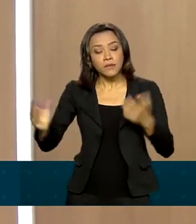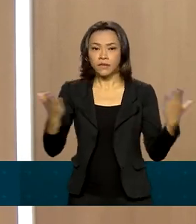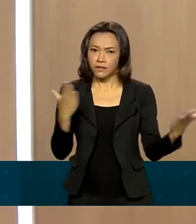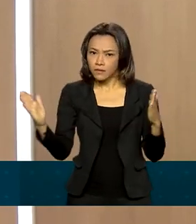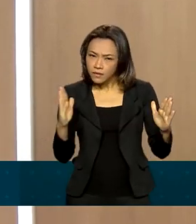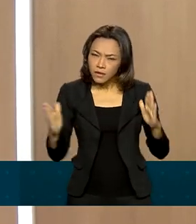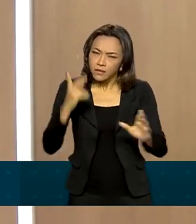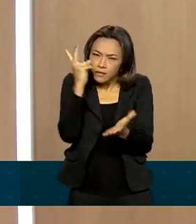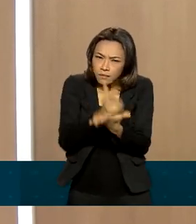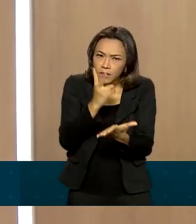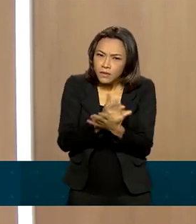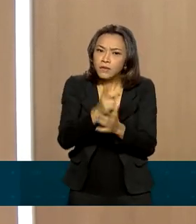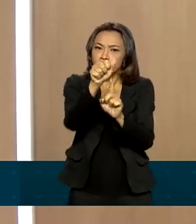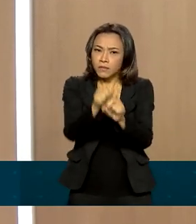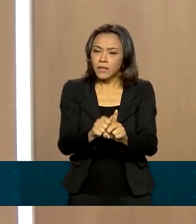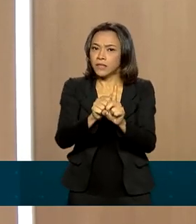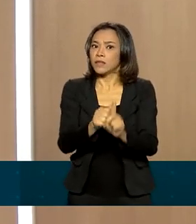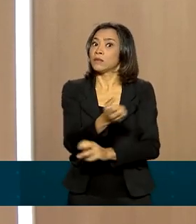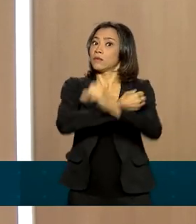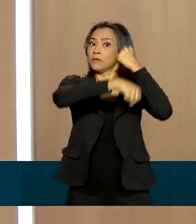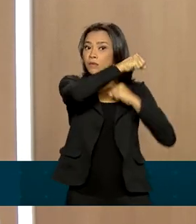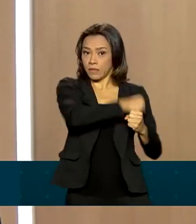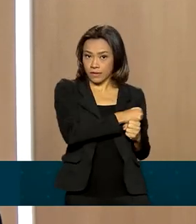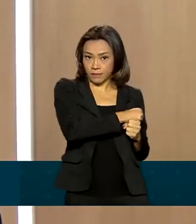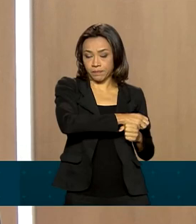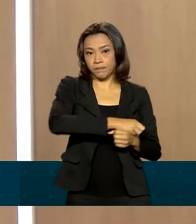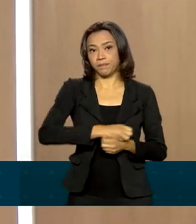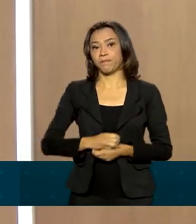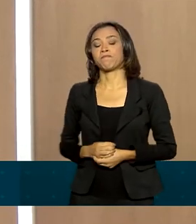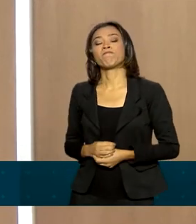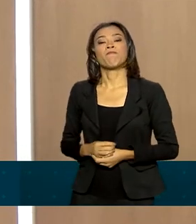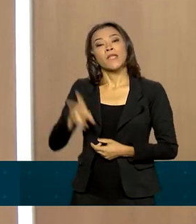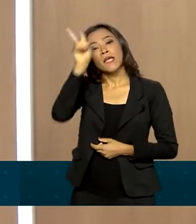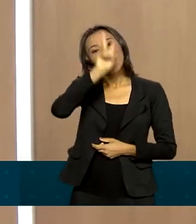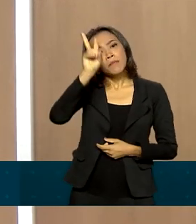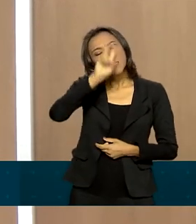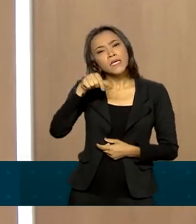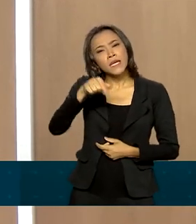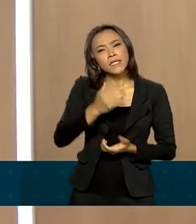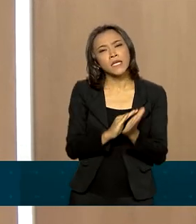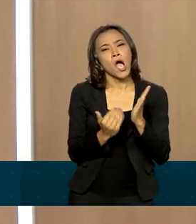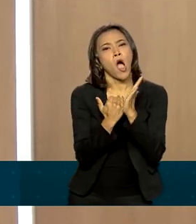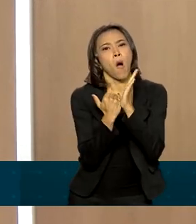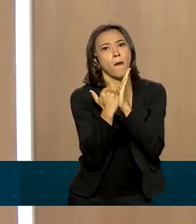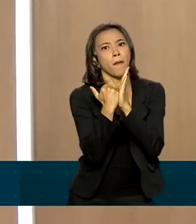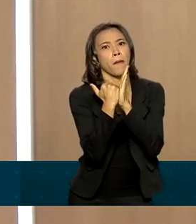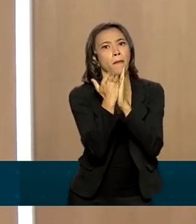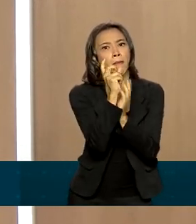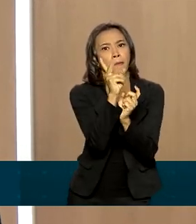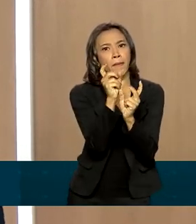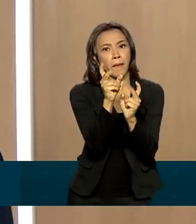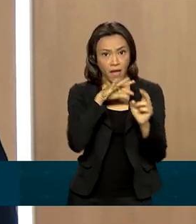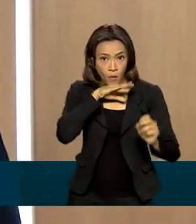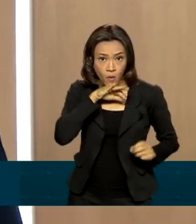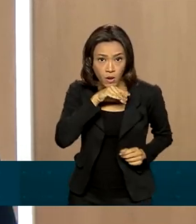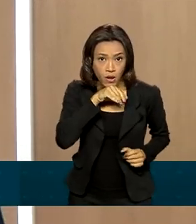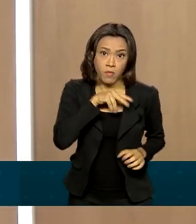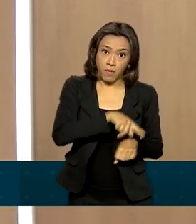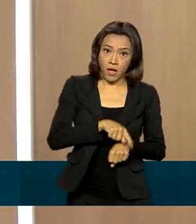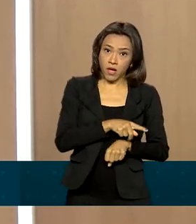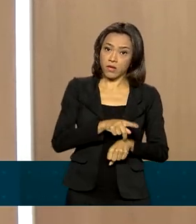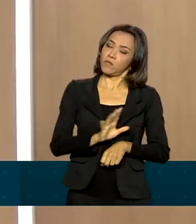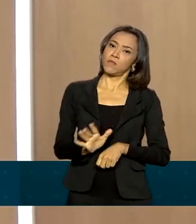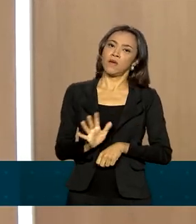o mesmo mês de 2020 Lembrando que um aumento das importações não é necessariamente ruim para o país ela ao contrário